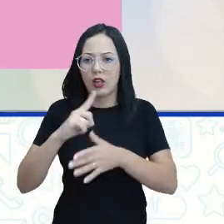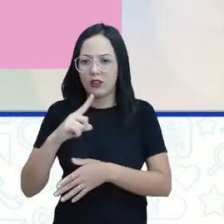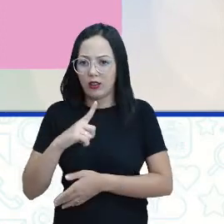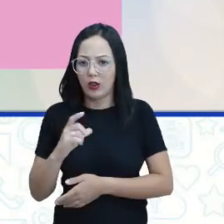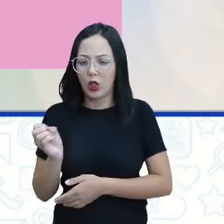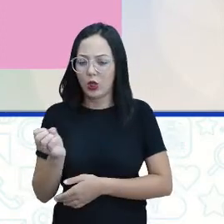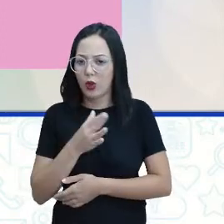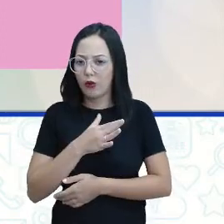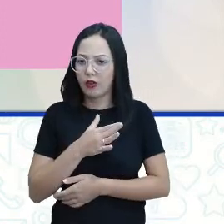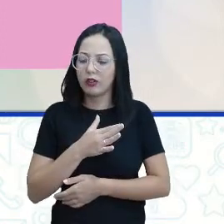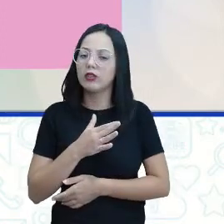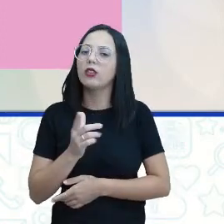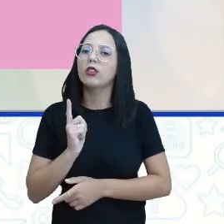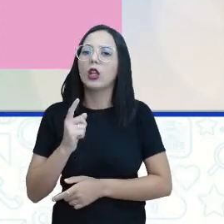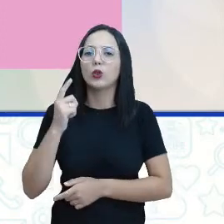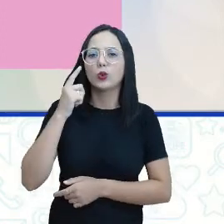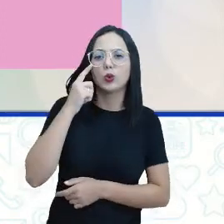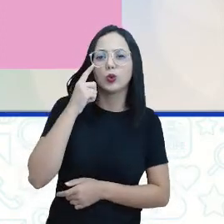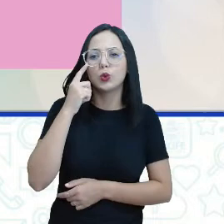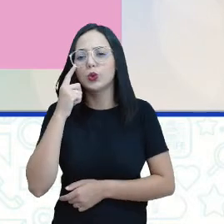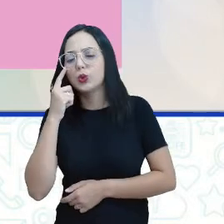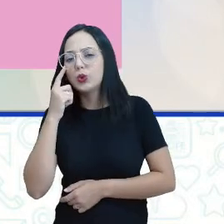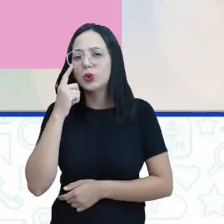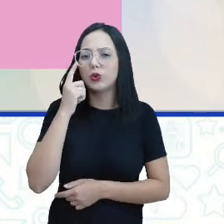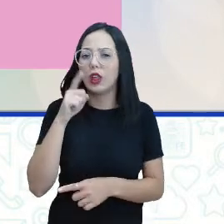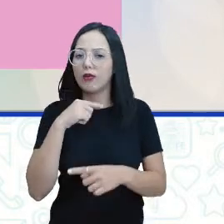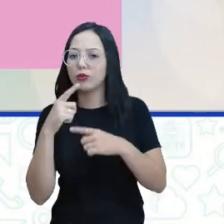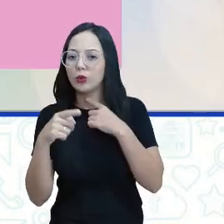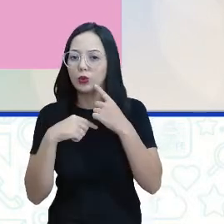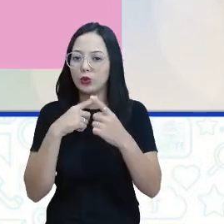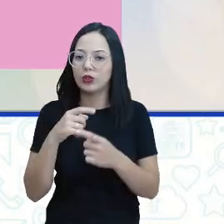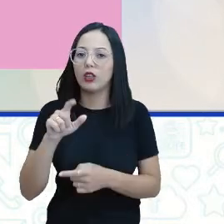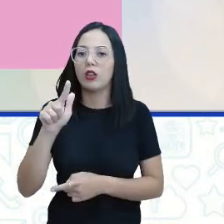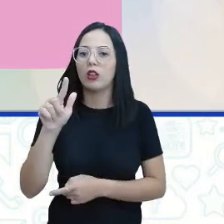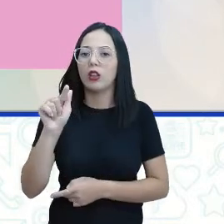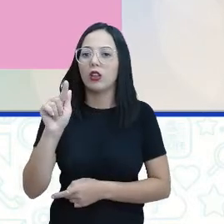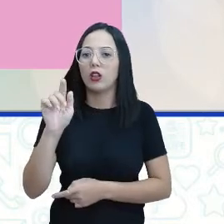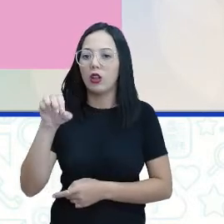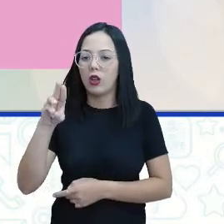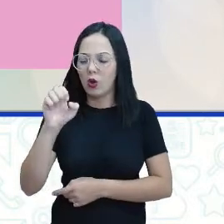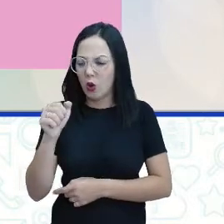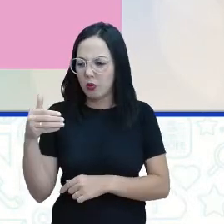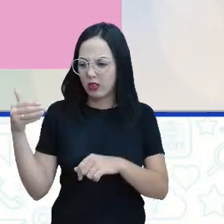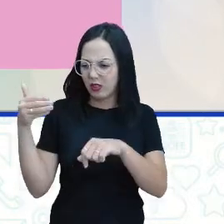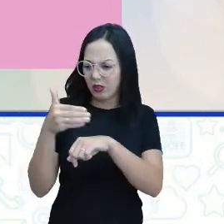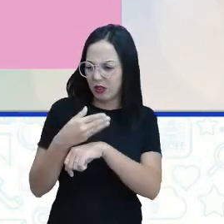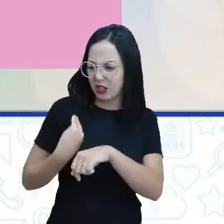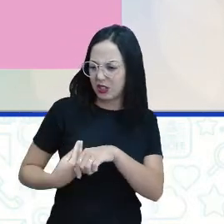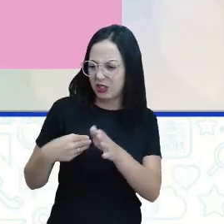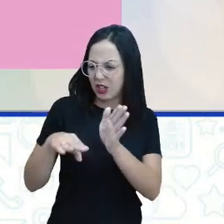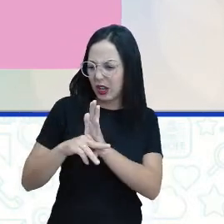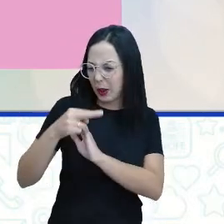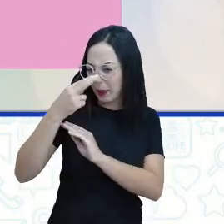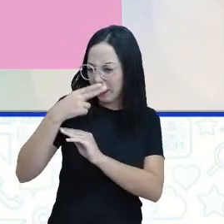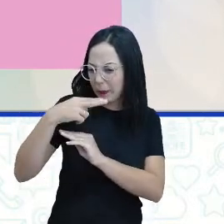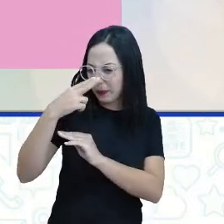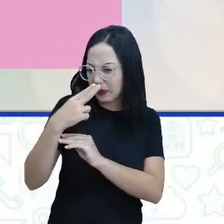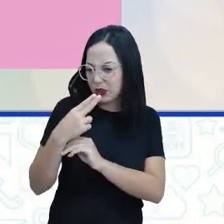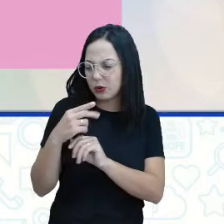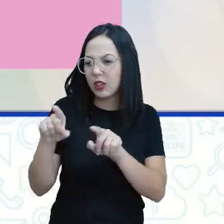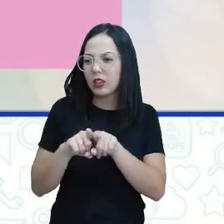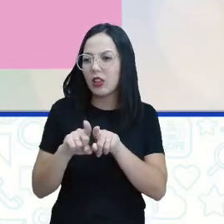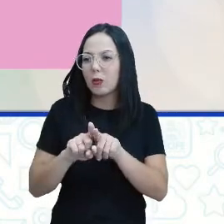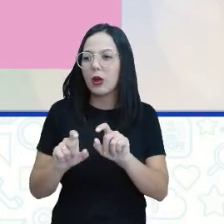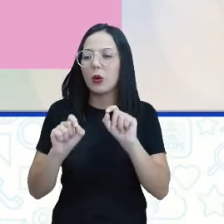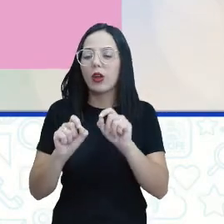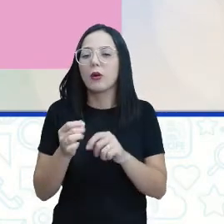nova? Então, aqui a gente tem uma marca de dúvida, de uma hesitação. Gomes virá mesmo dessa vez? Até parece. E aí você deixa no ar.